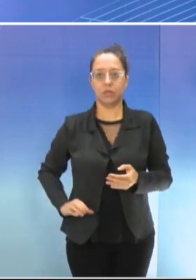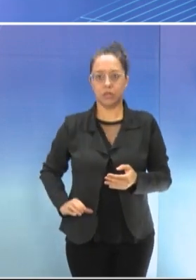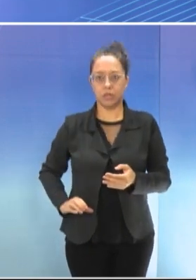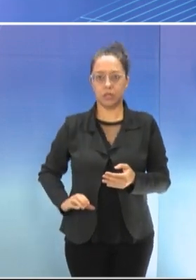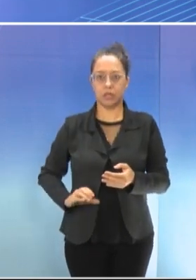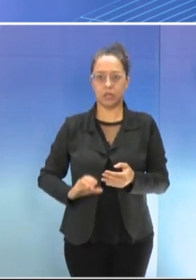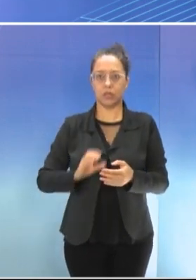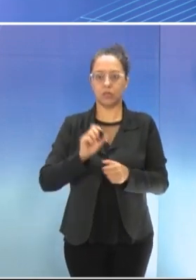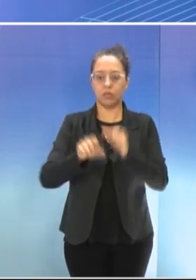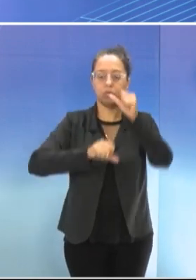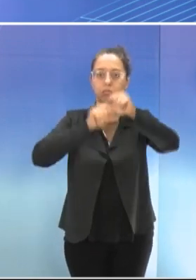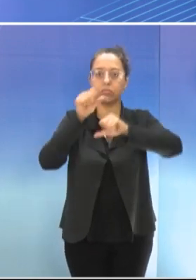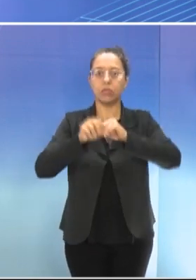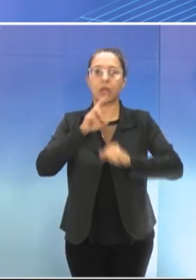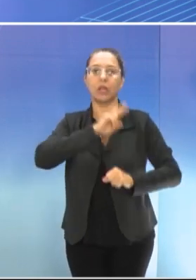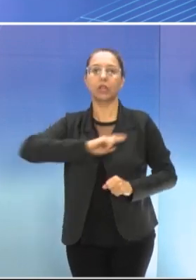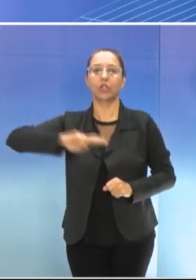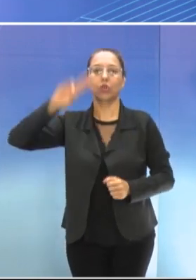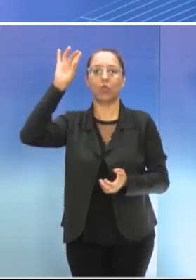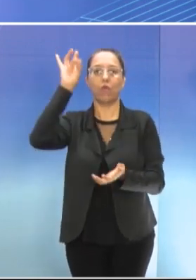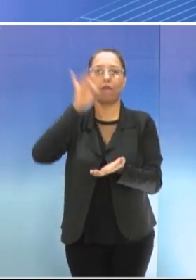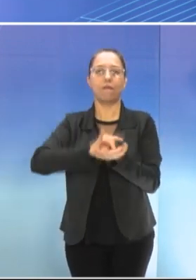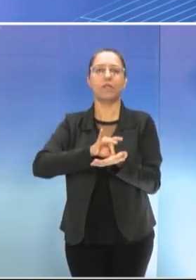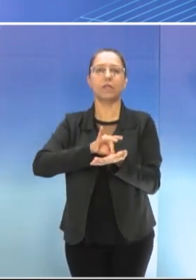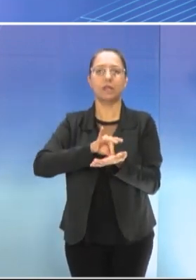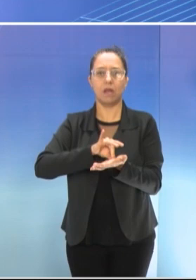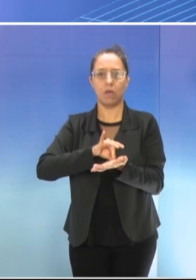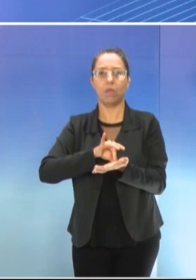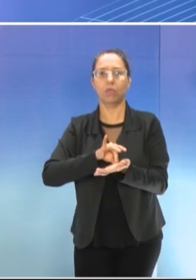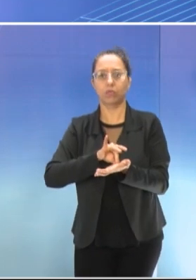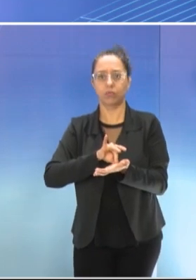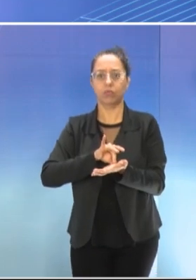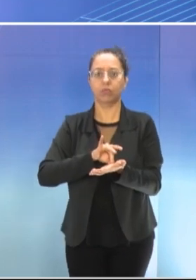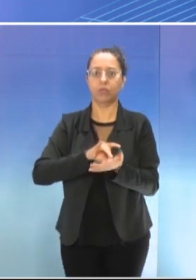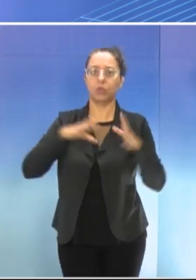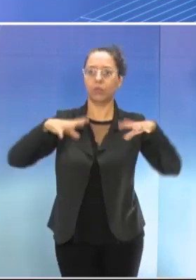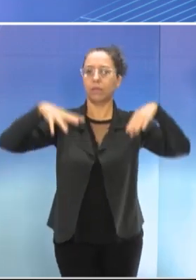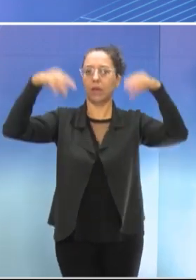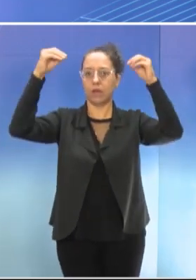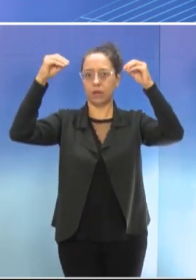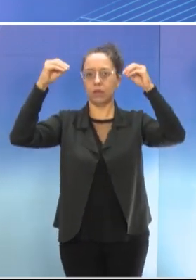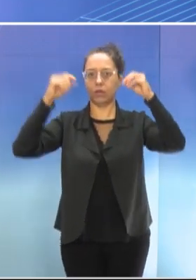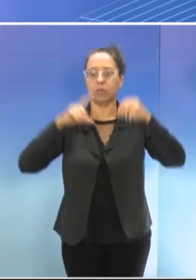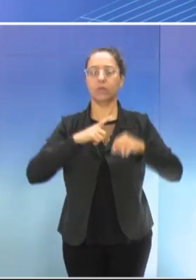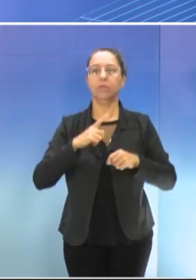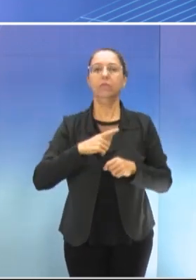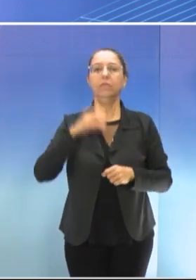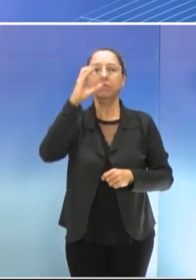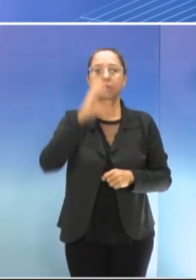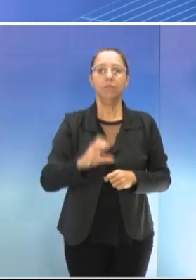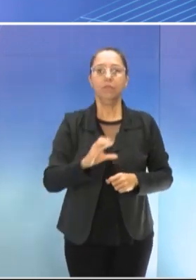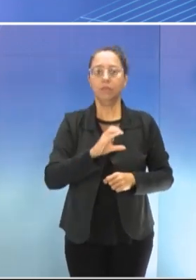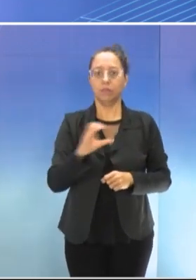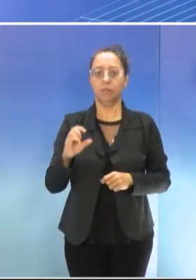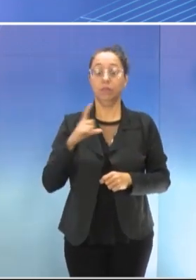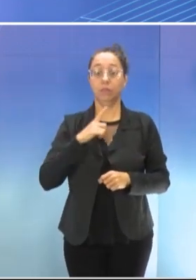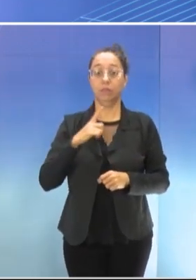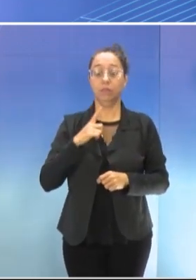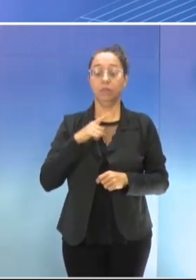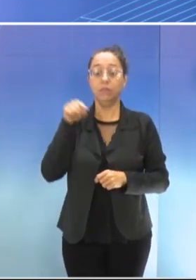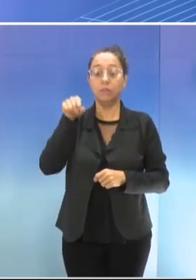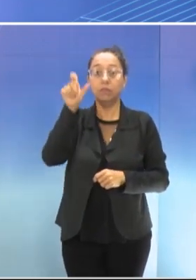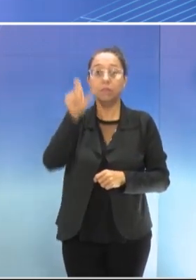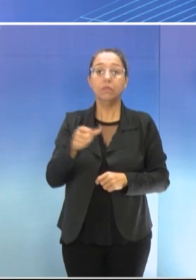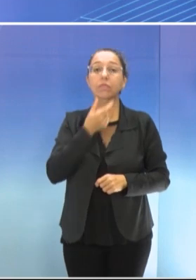oficial do Império Romano, por isso nós temos até a Igreja Católica Apostólica Romana, o imperador